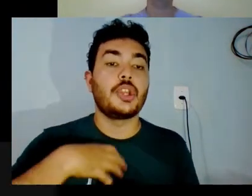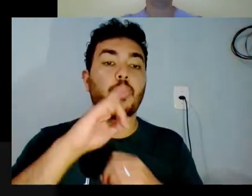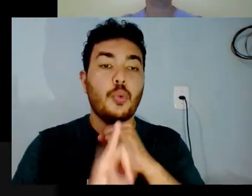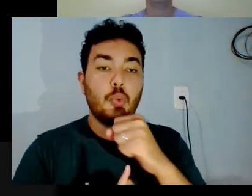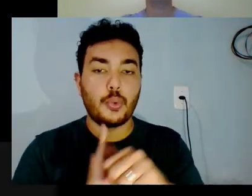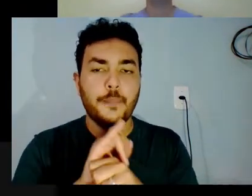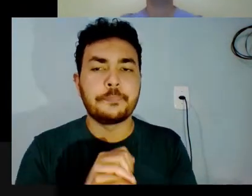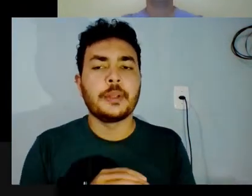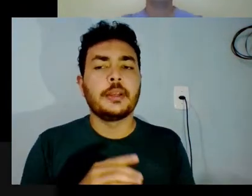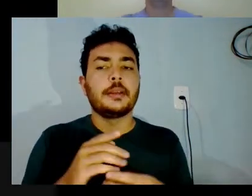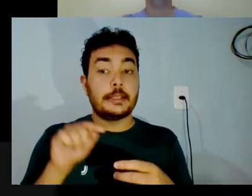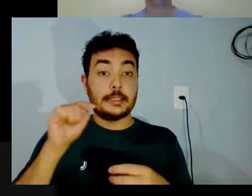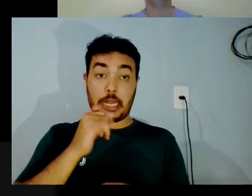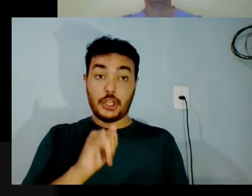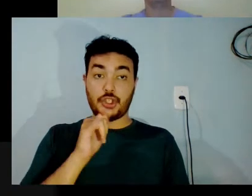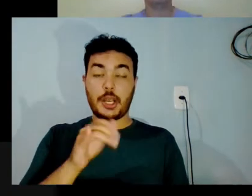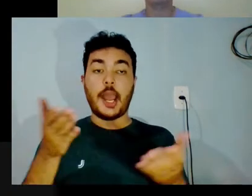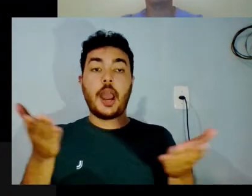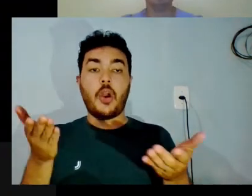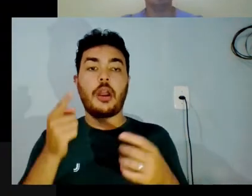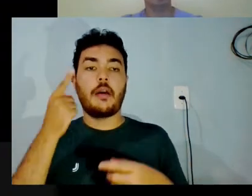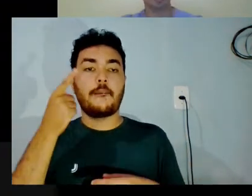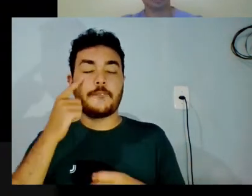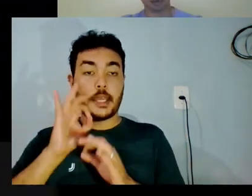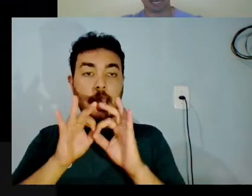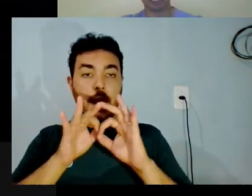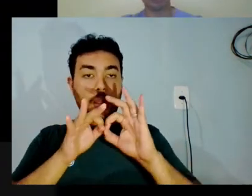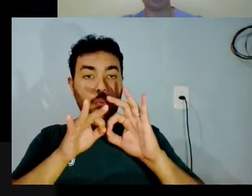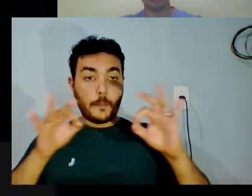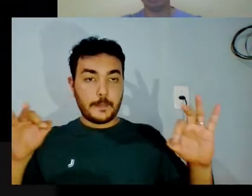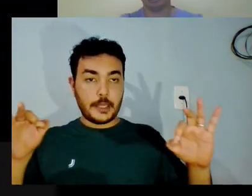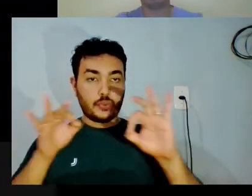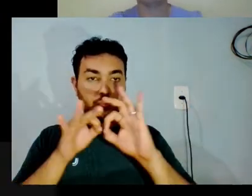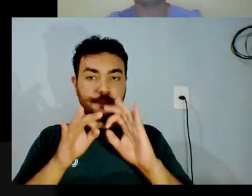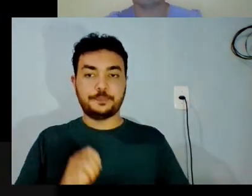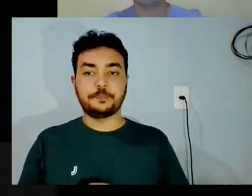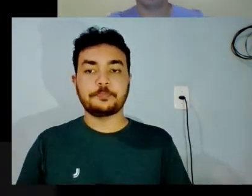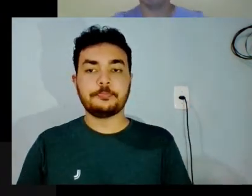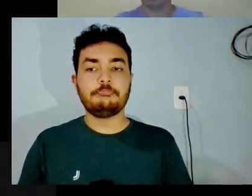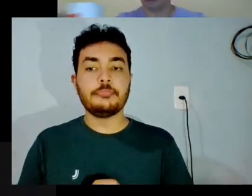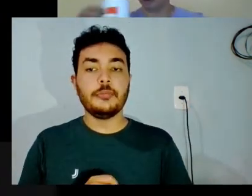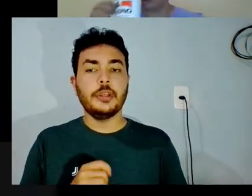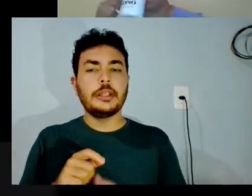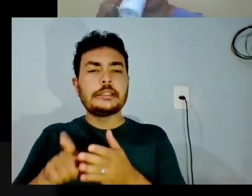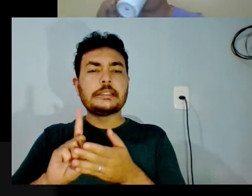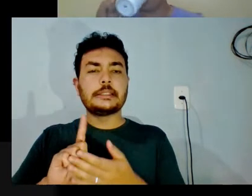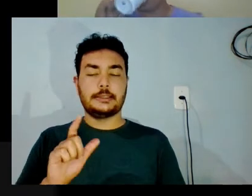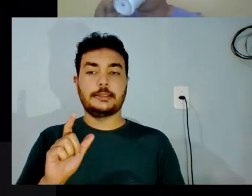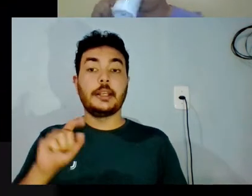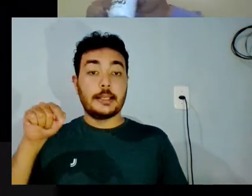em relação ao comprimento da ligação? Aquele inicial, né, que foi 74,1